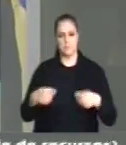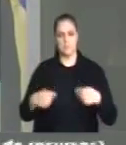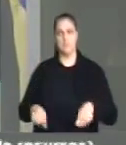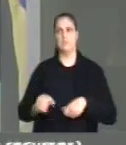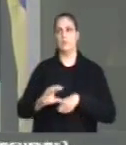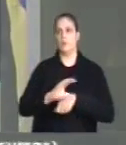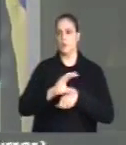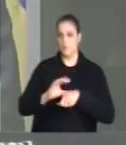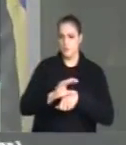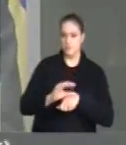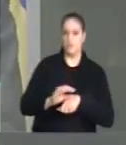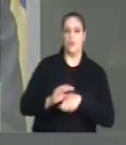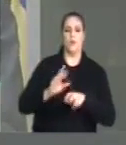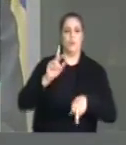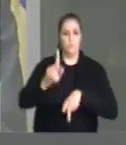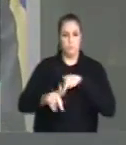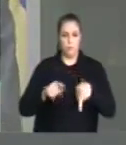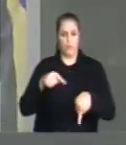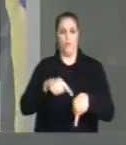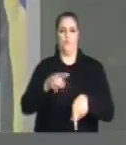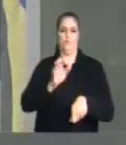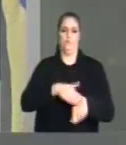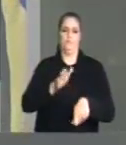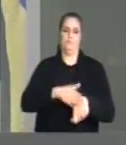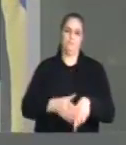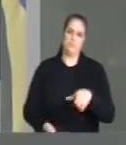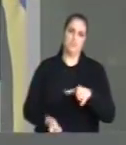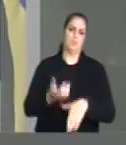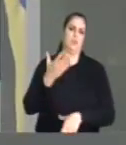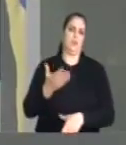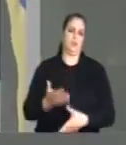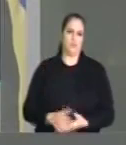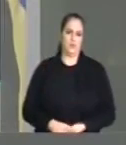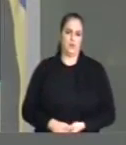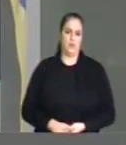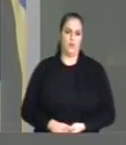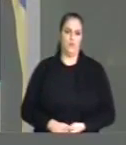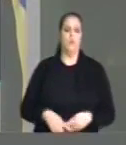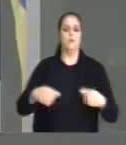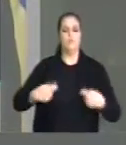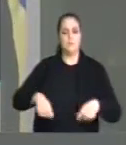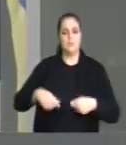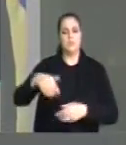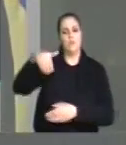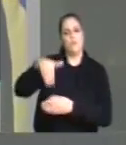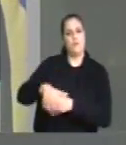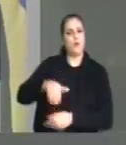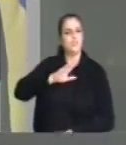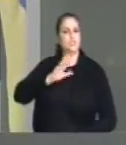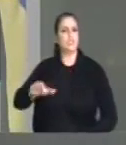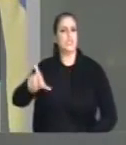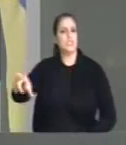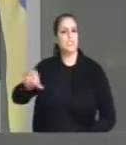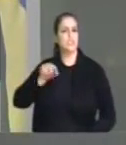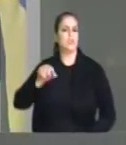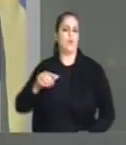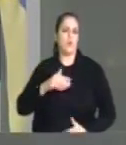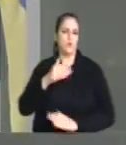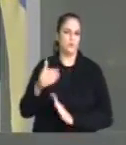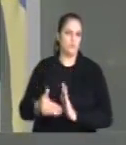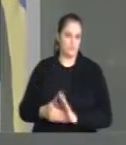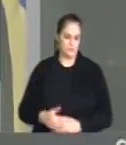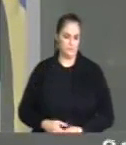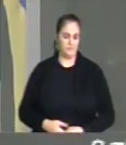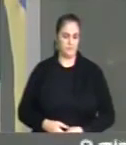em que o povo seja o fundador, por votação direta do governo e da lei. A nova